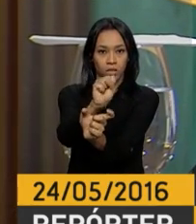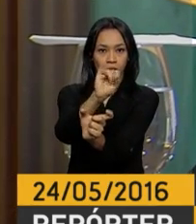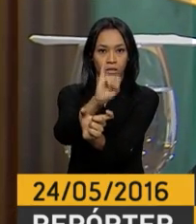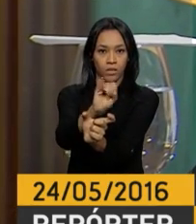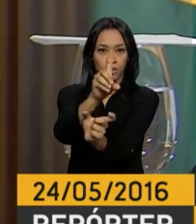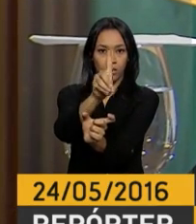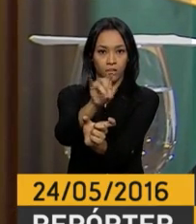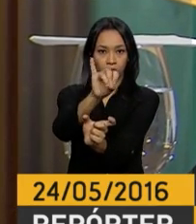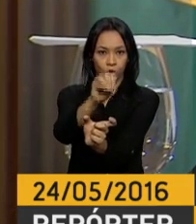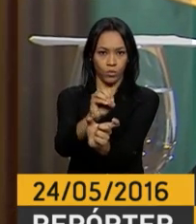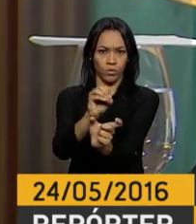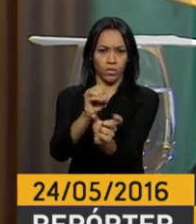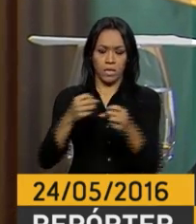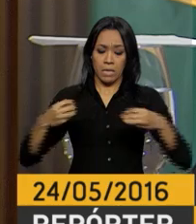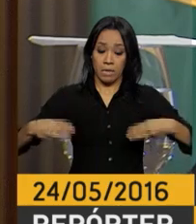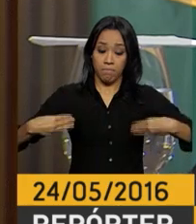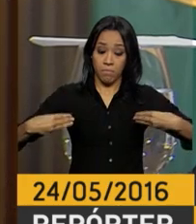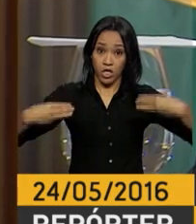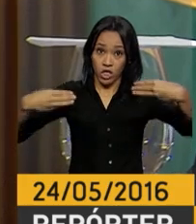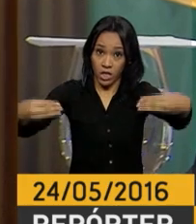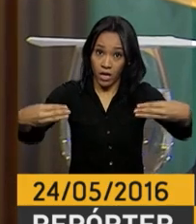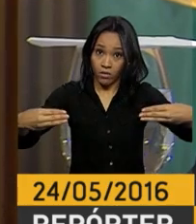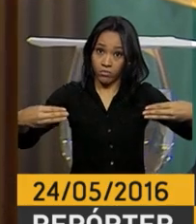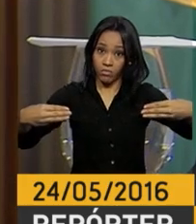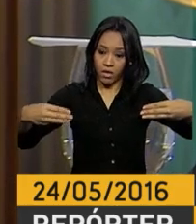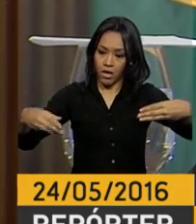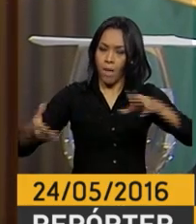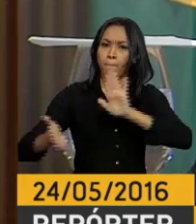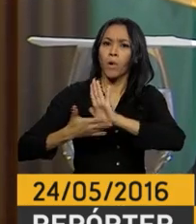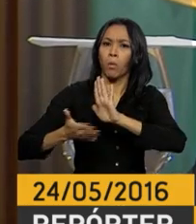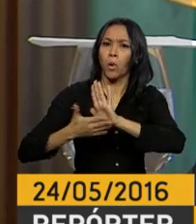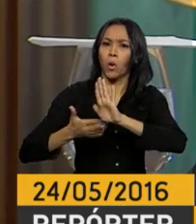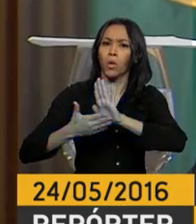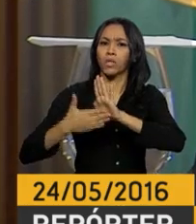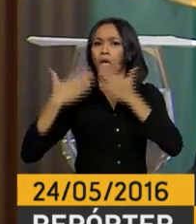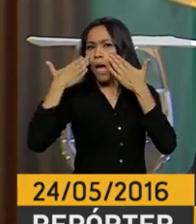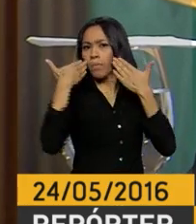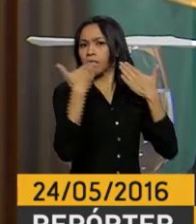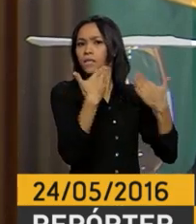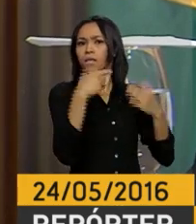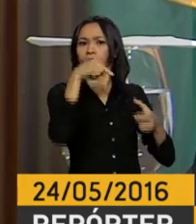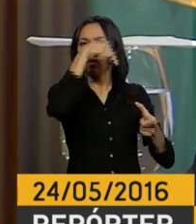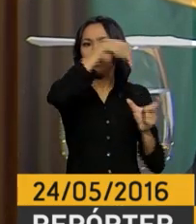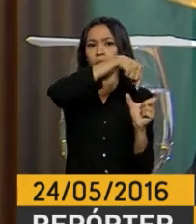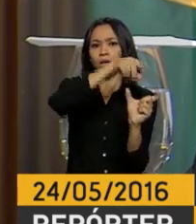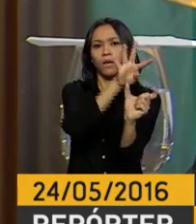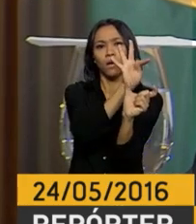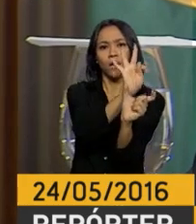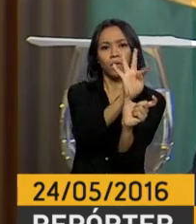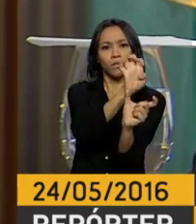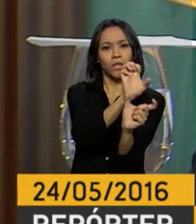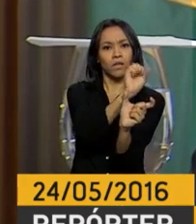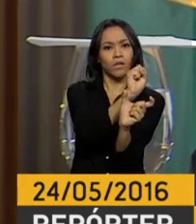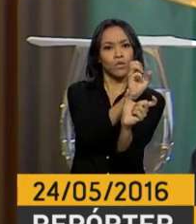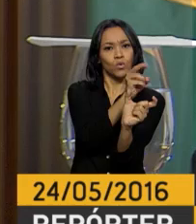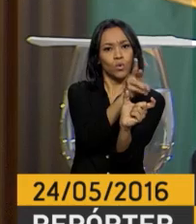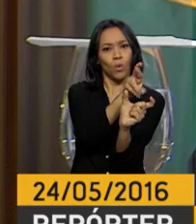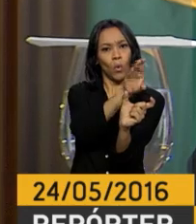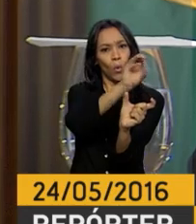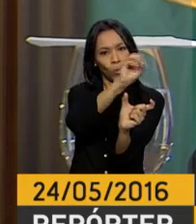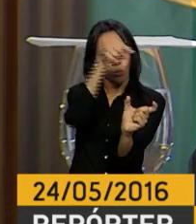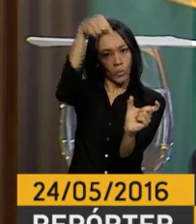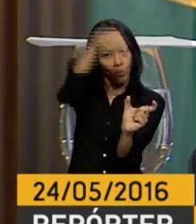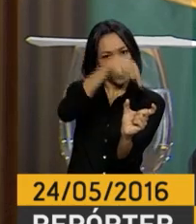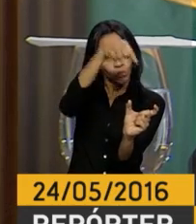ministério irá apresentar proposta ao Tesouro Nacional que eleve o custo nominal de subsídio implícito